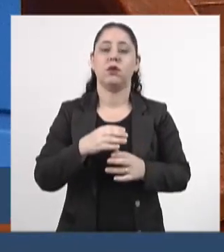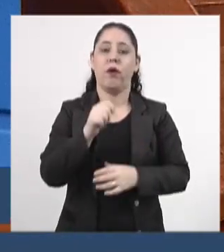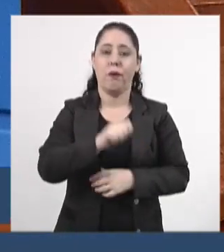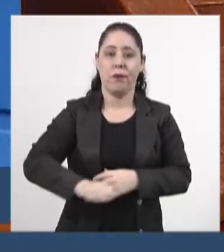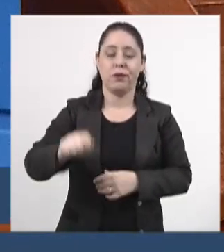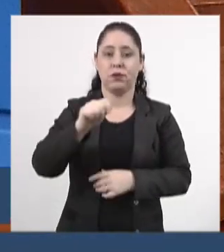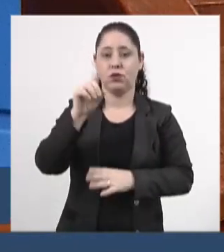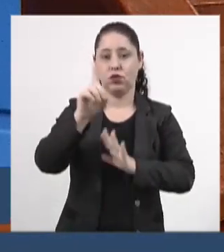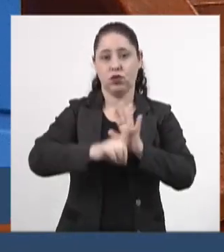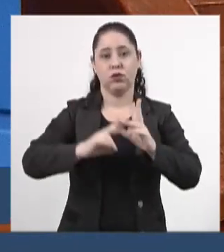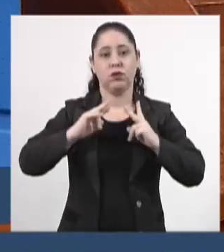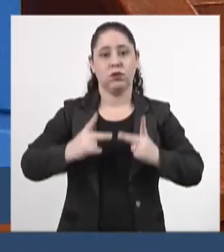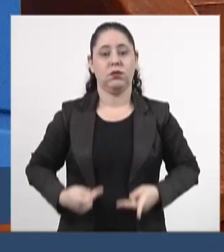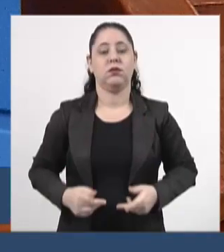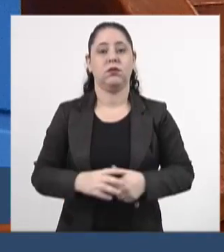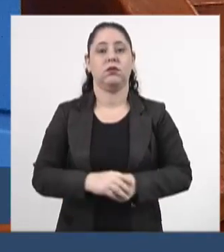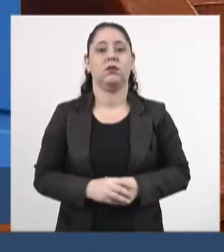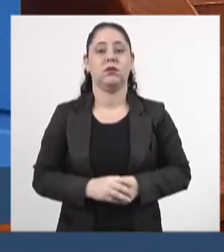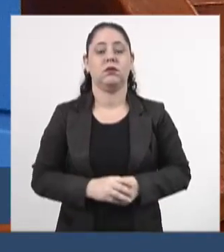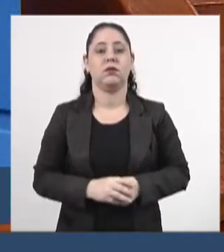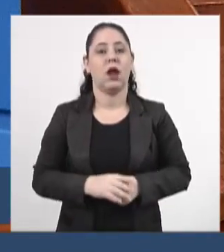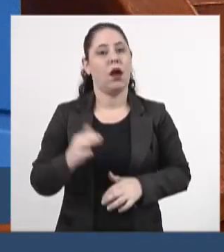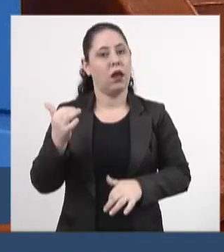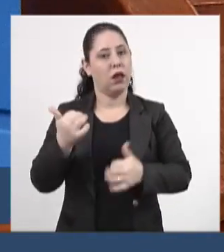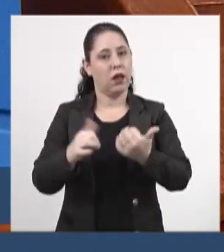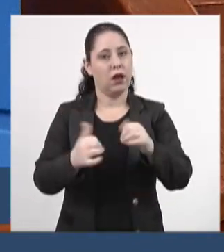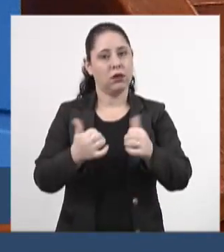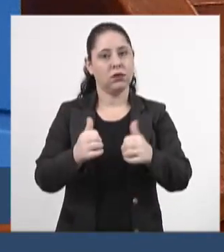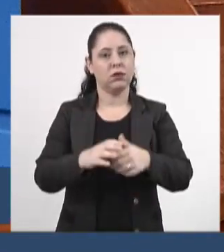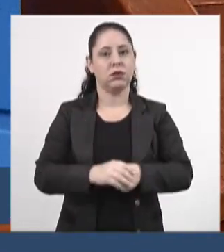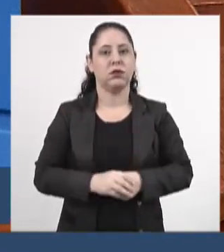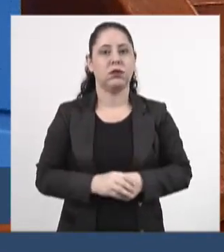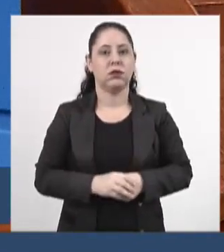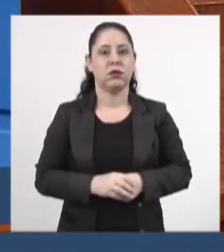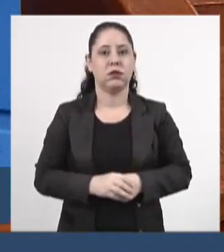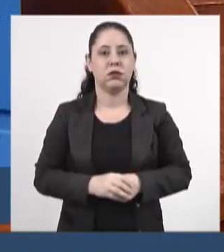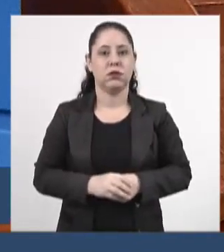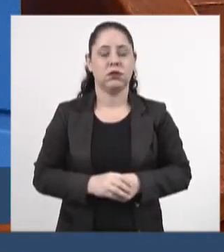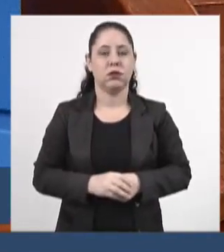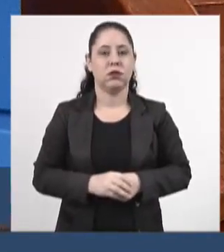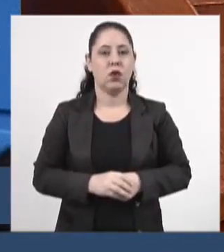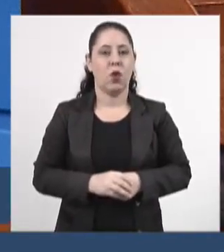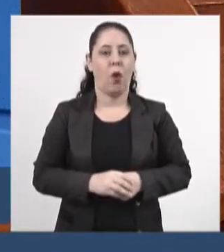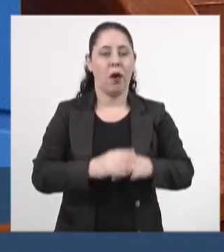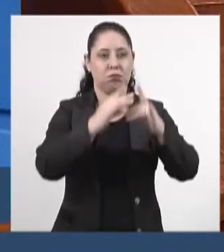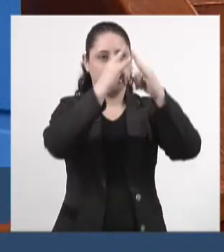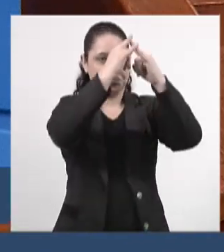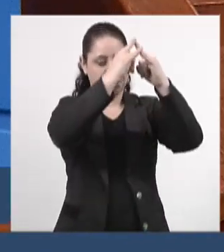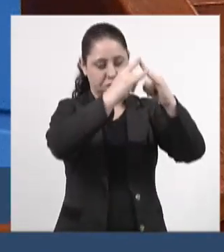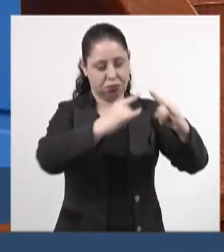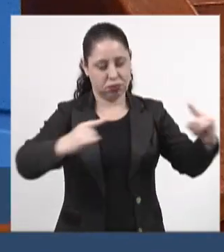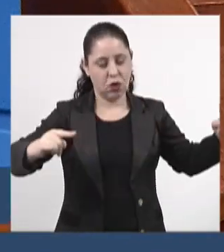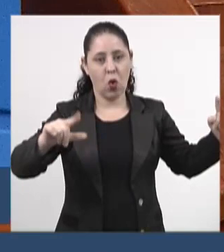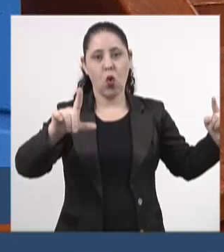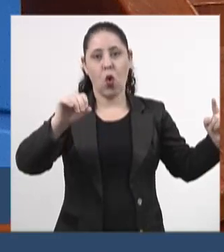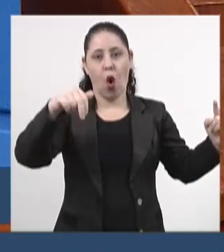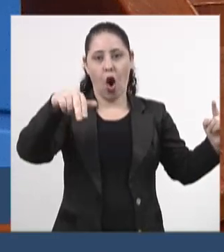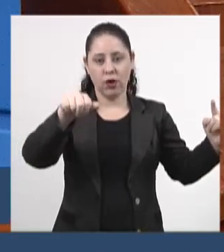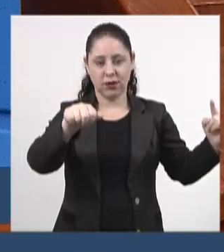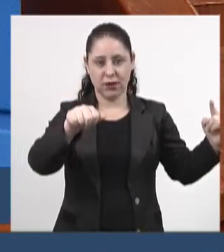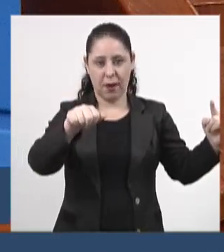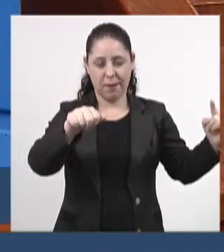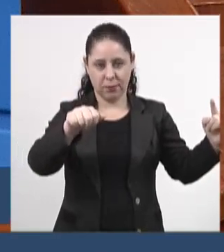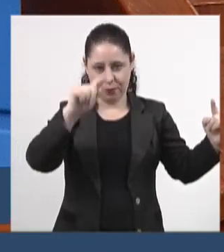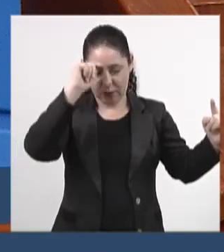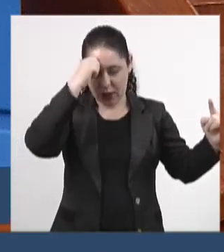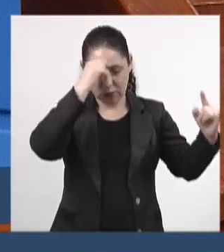Assistência Social e Direitos Humanos, eles analisaram o local, um barraco de lona,